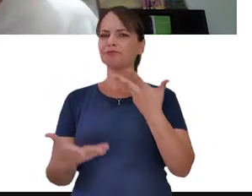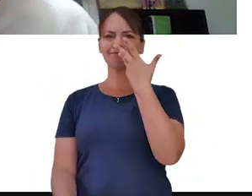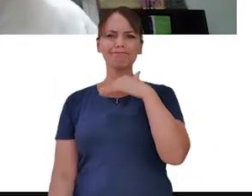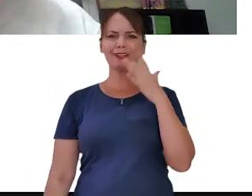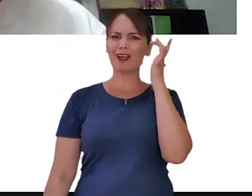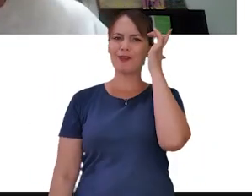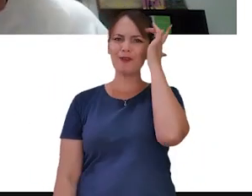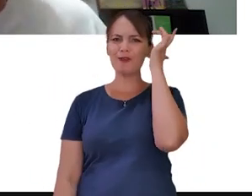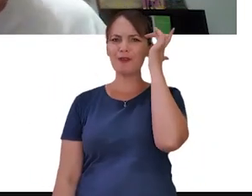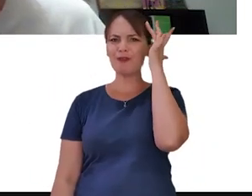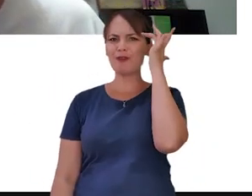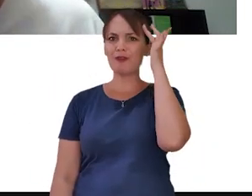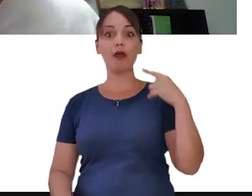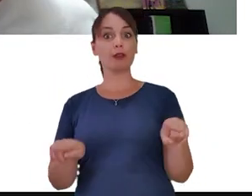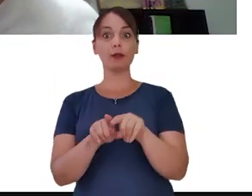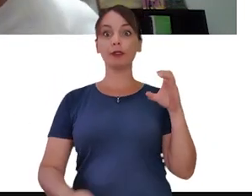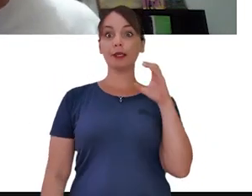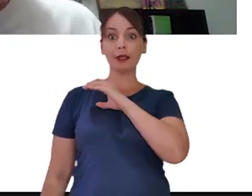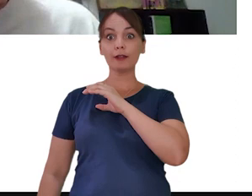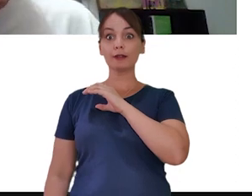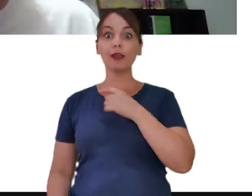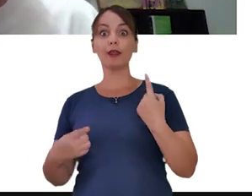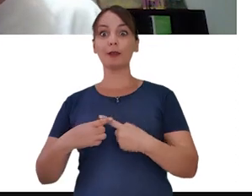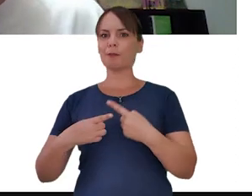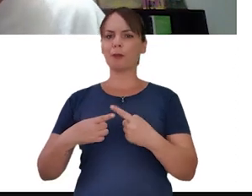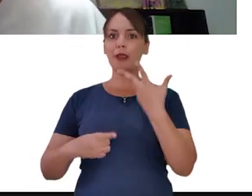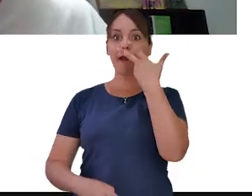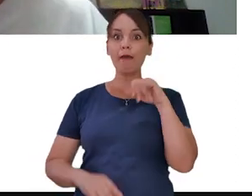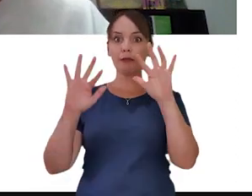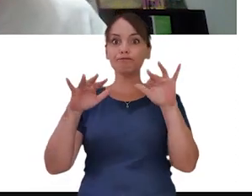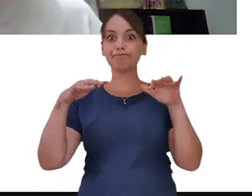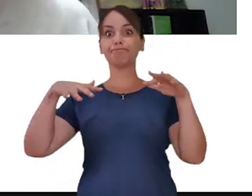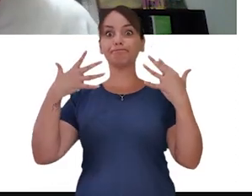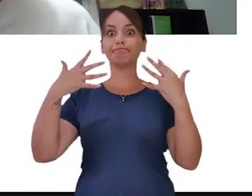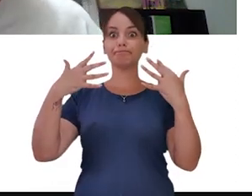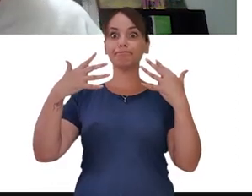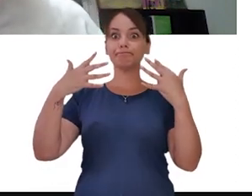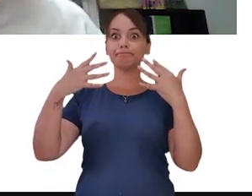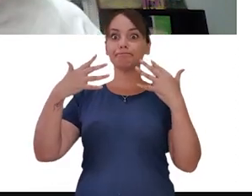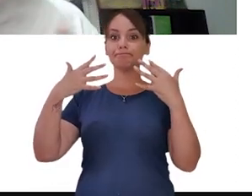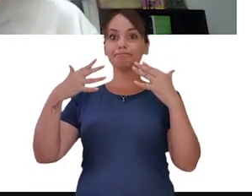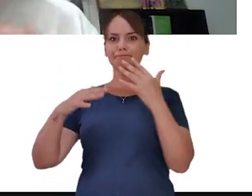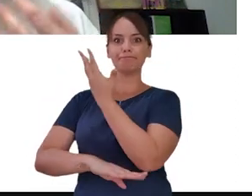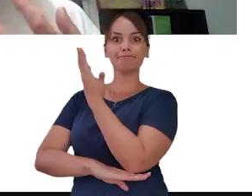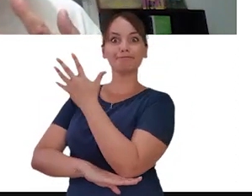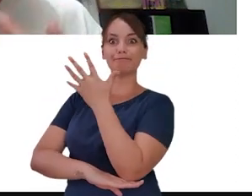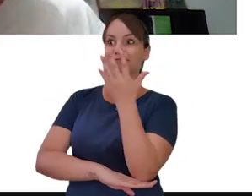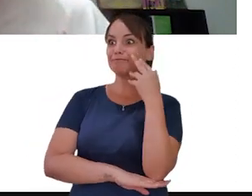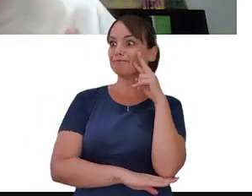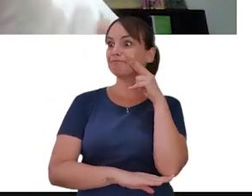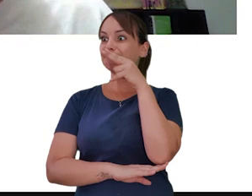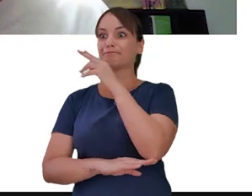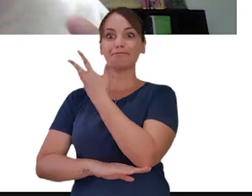muito fácil e muito rápido, porque elas são muito ligadas na natureza,